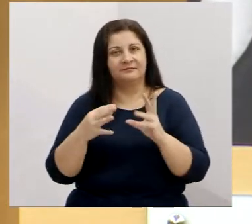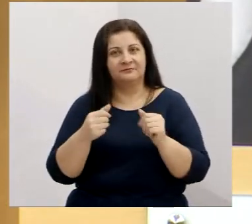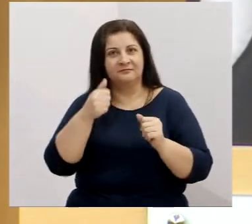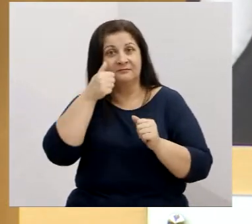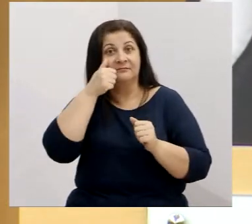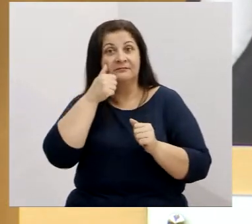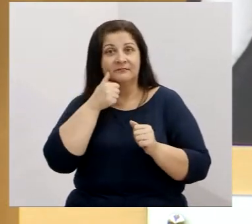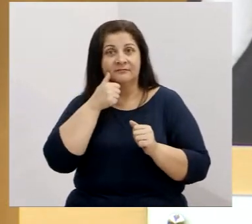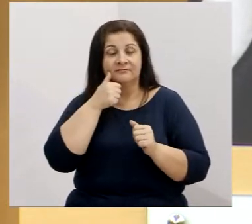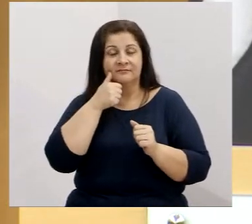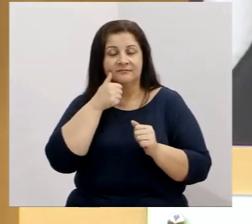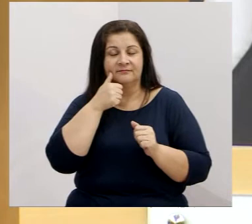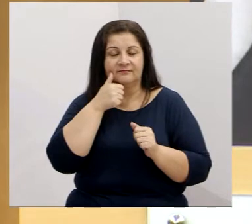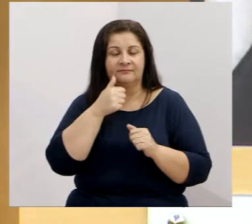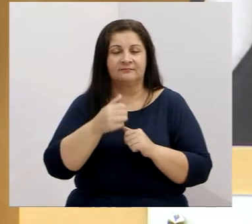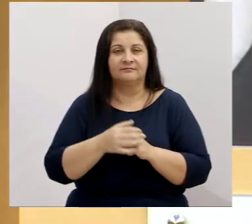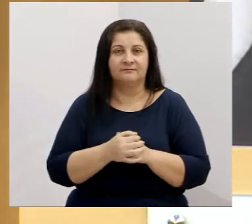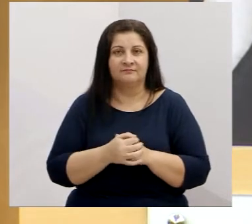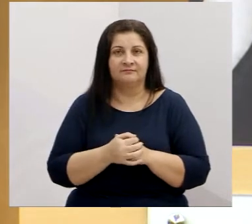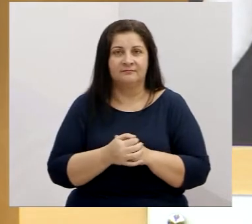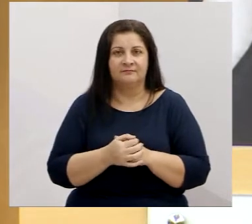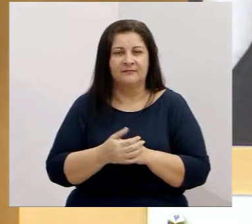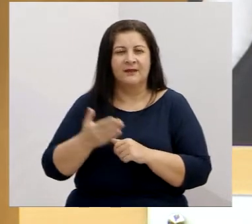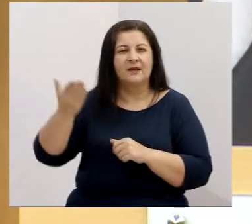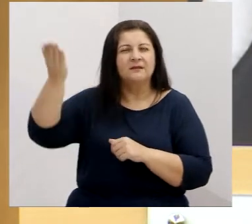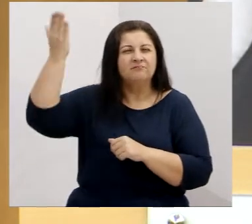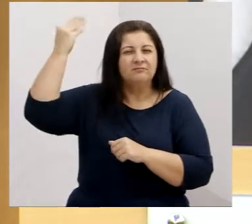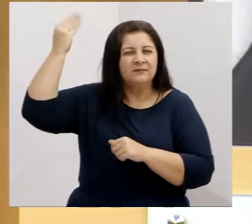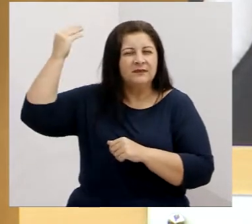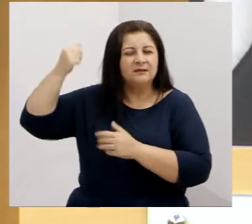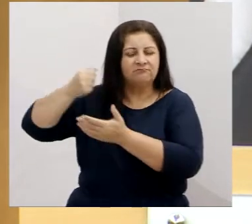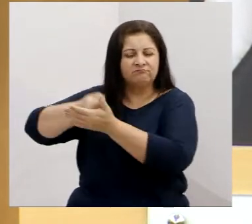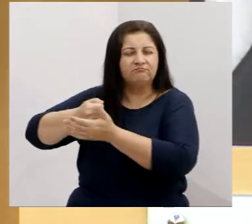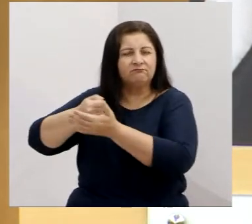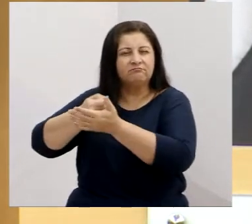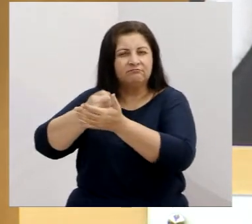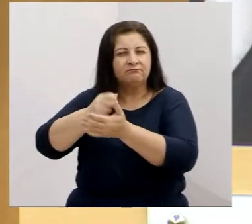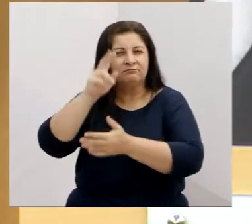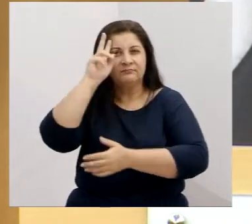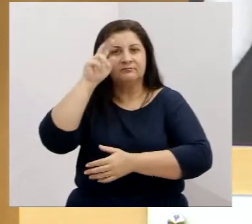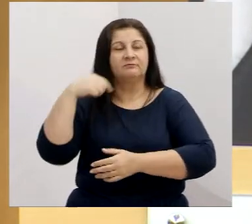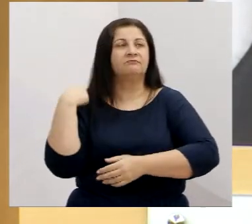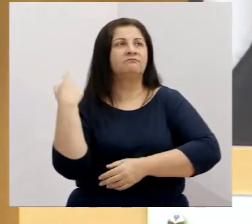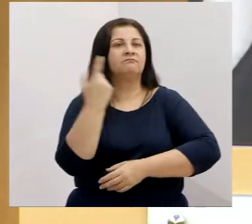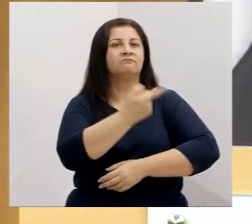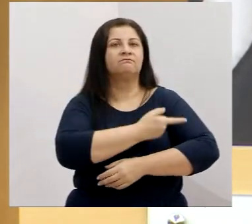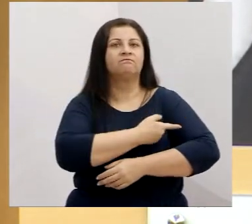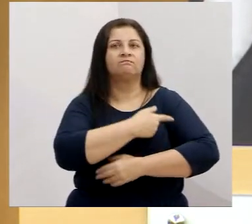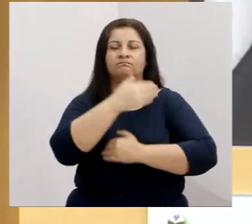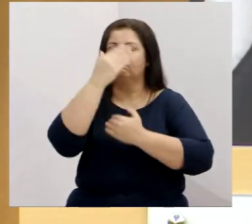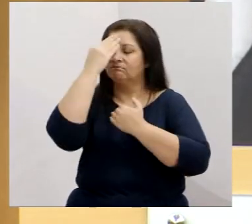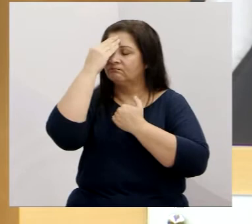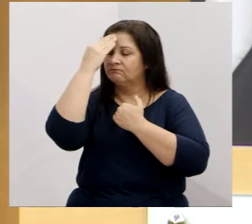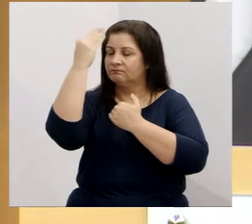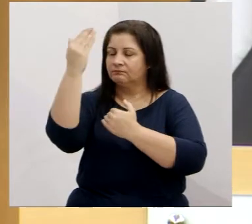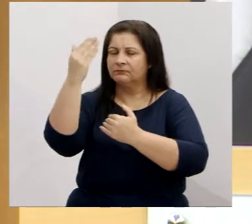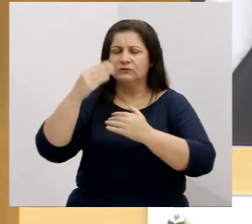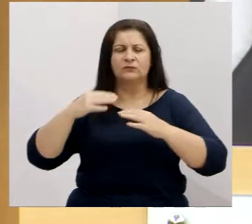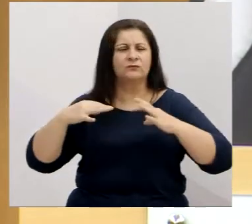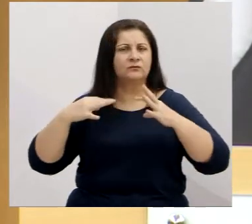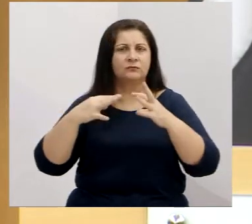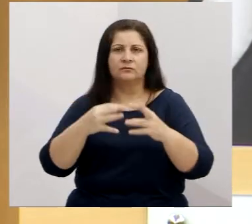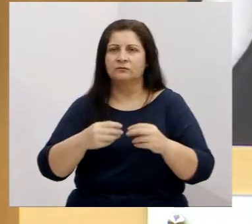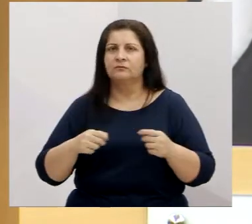atendeu para aquelas que nos antecederam na história nosso reconhecimento por tudo o que